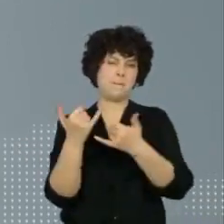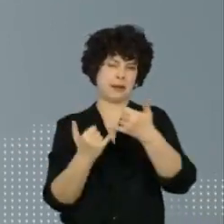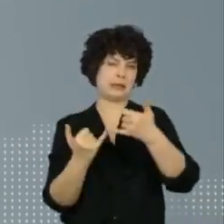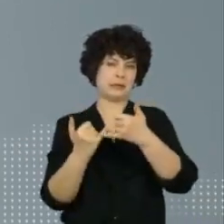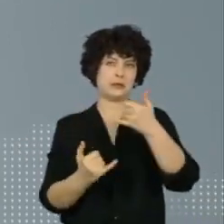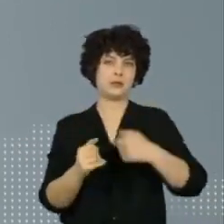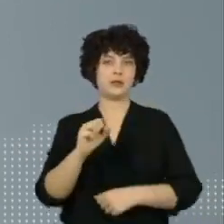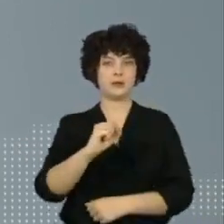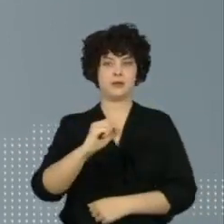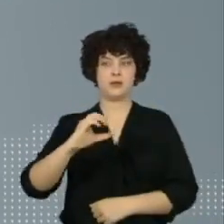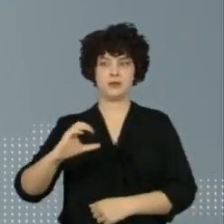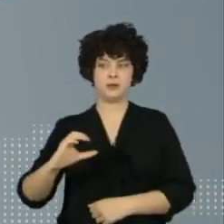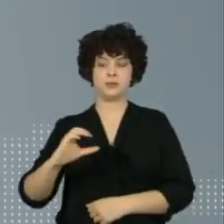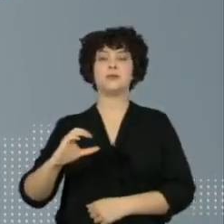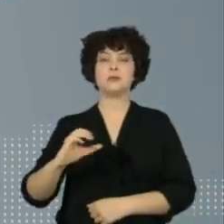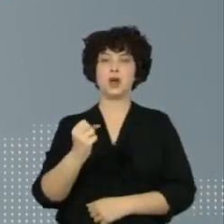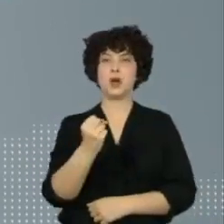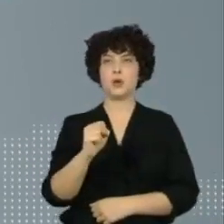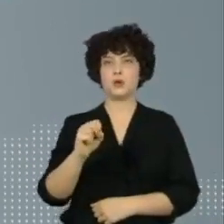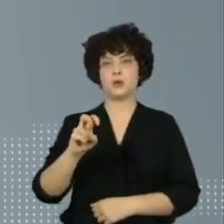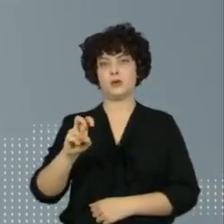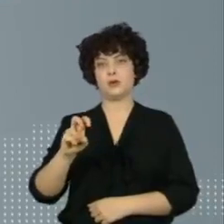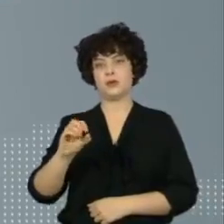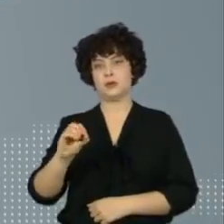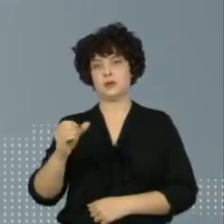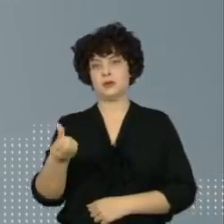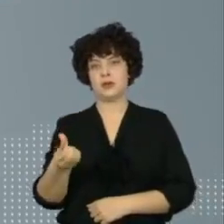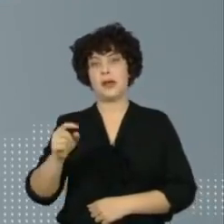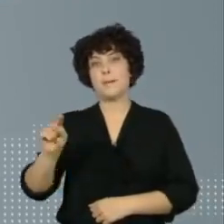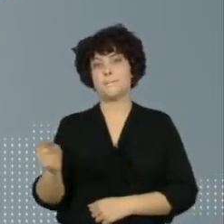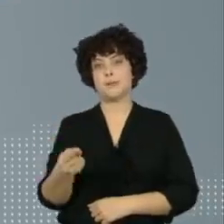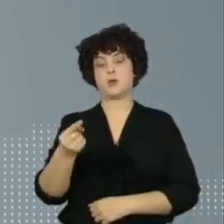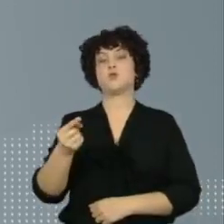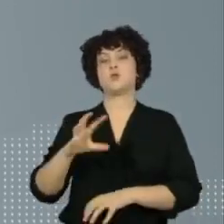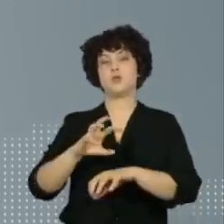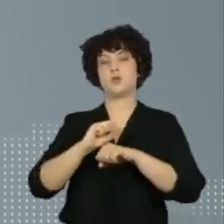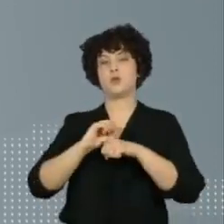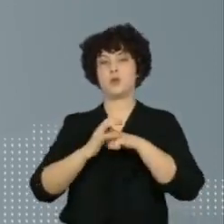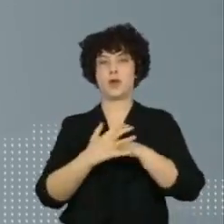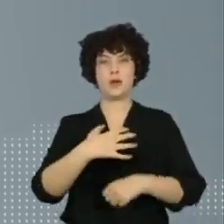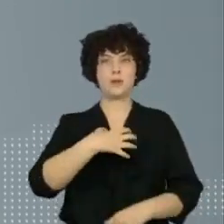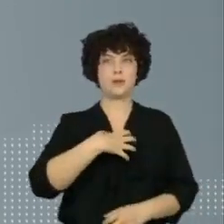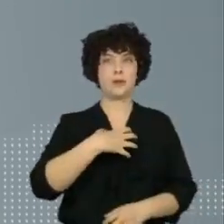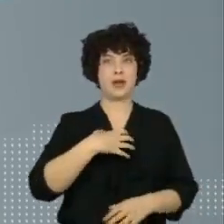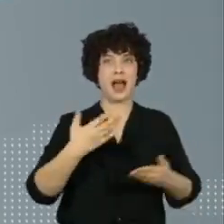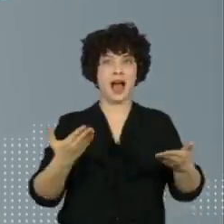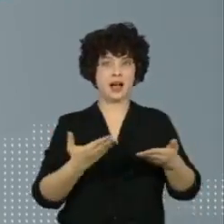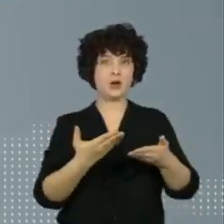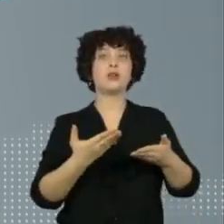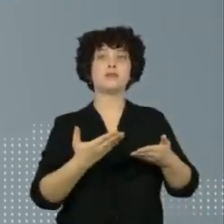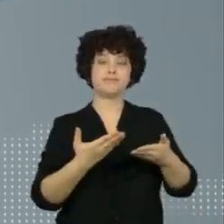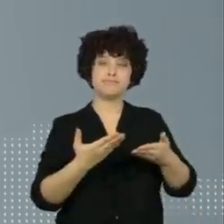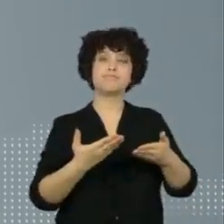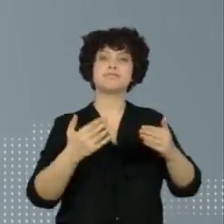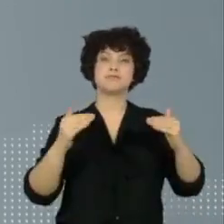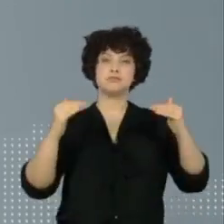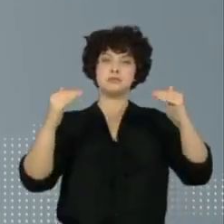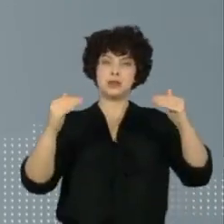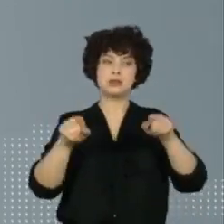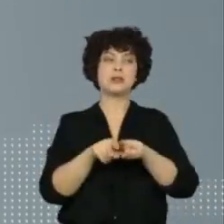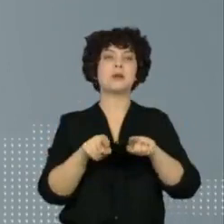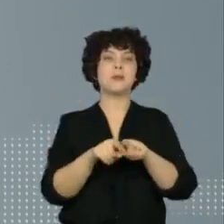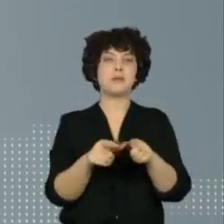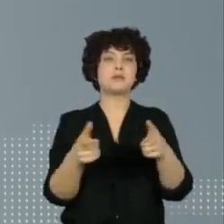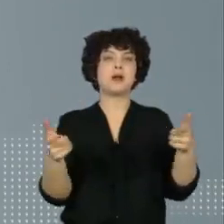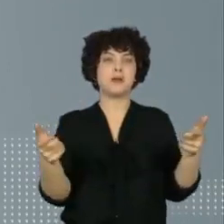próximos Santa Catarina com 806 mil registros EA Bahia que acabou de atingir esse patamar